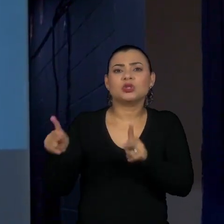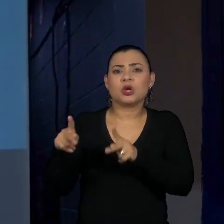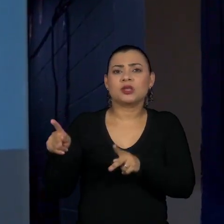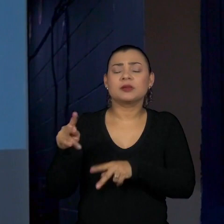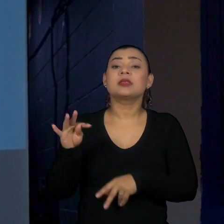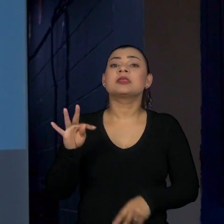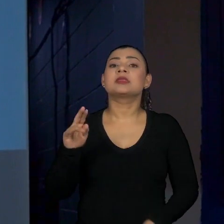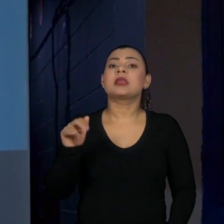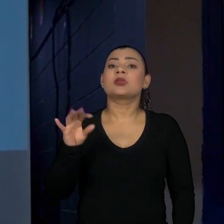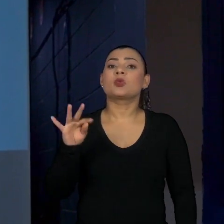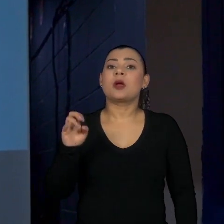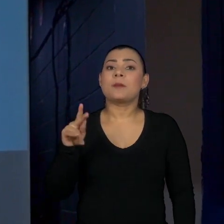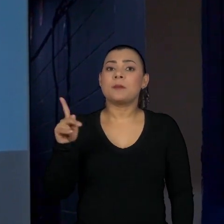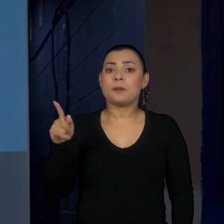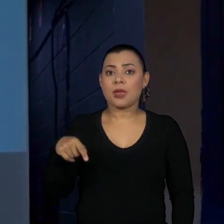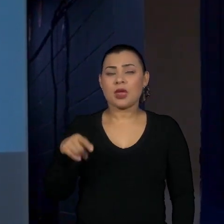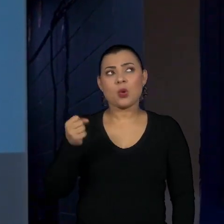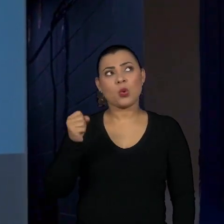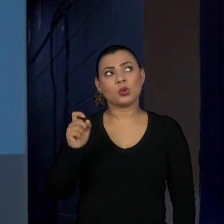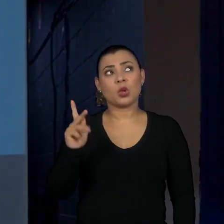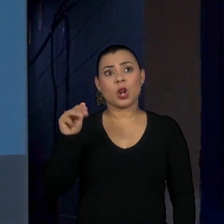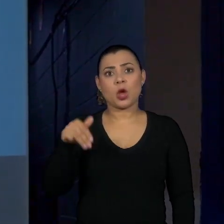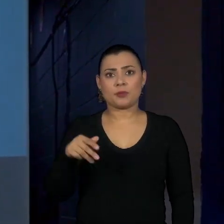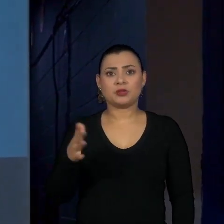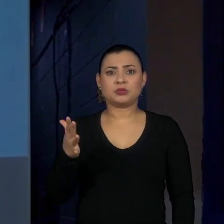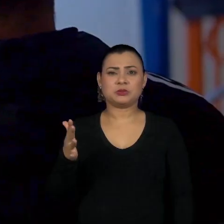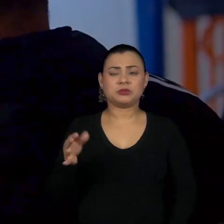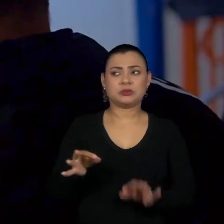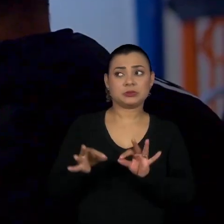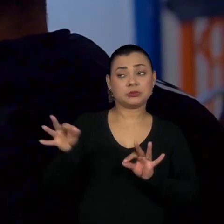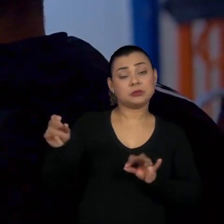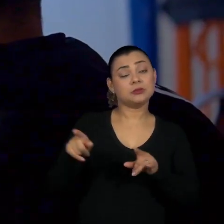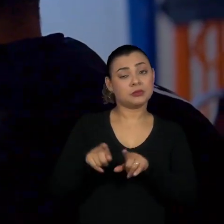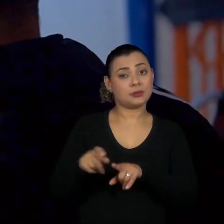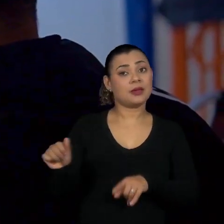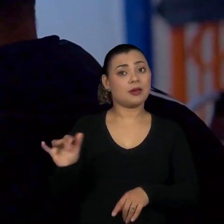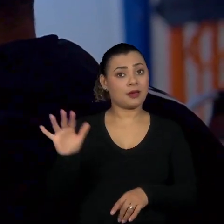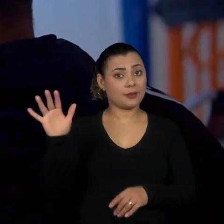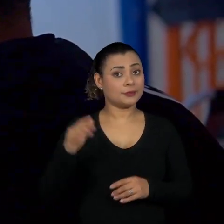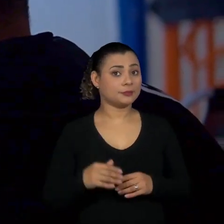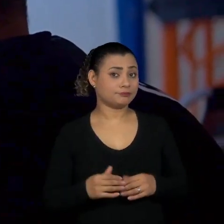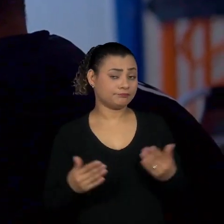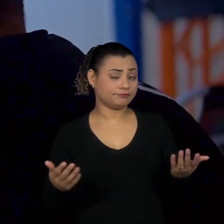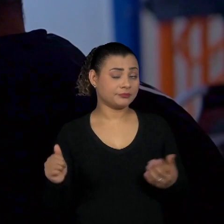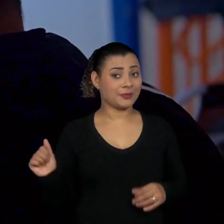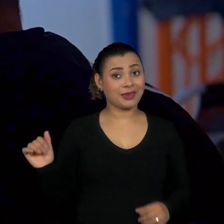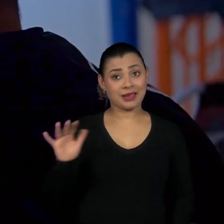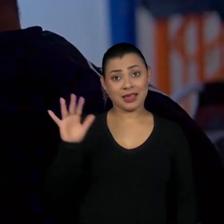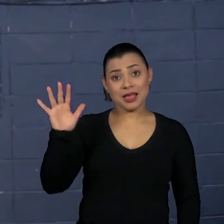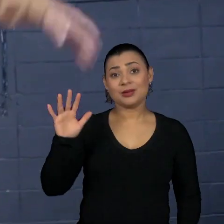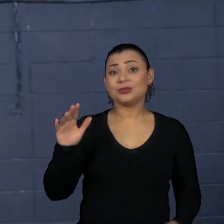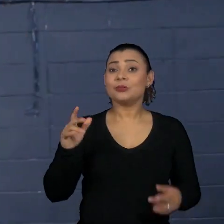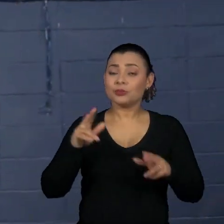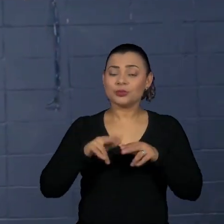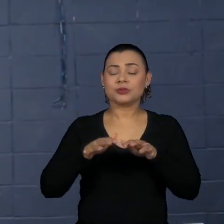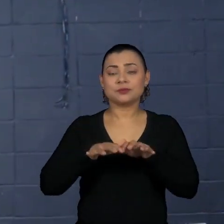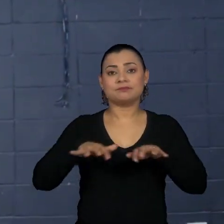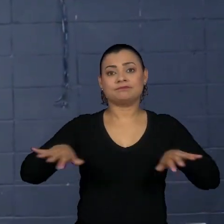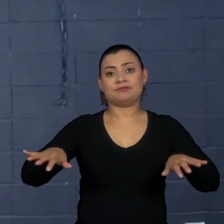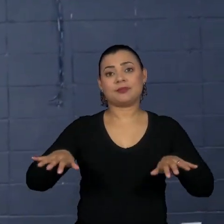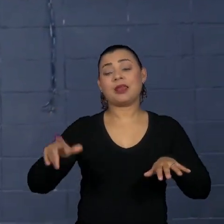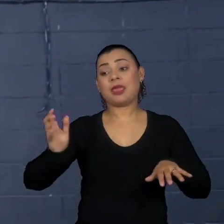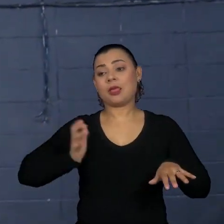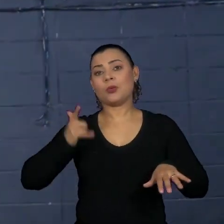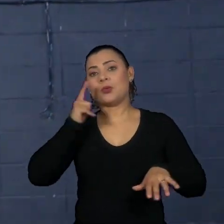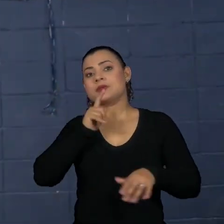Tatuapé, que está aí 8 km daqui. E também é um espaço que é caro. Além de ser caro, eu acho que segrega, né? E hoje o Cine